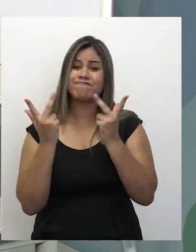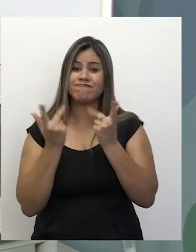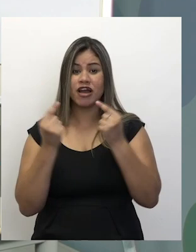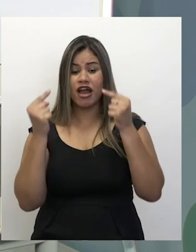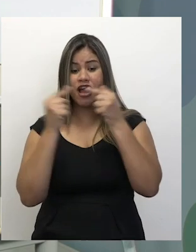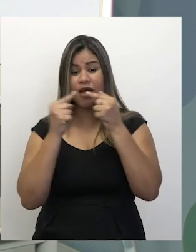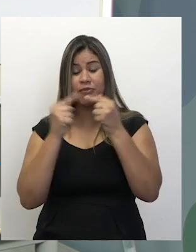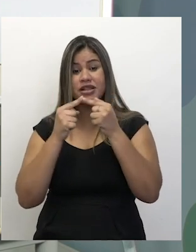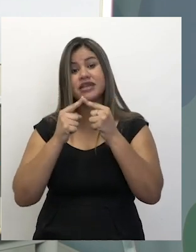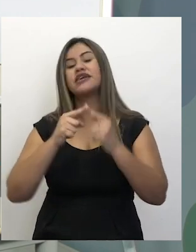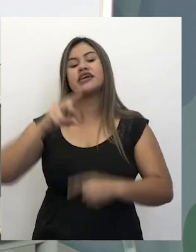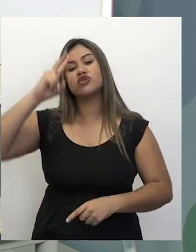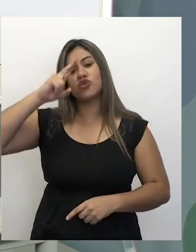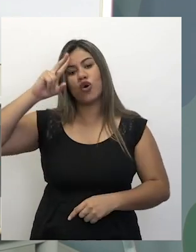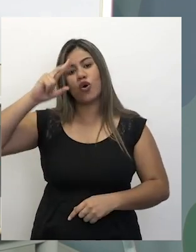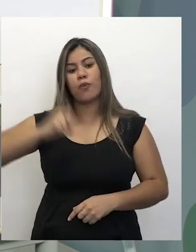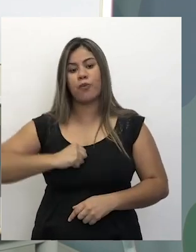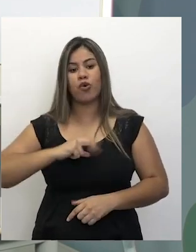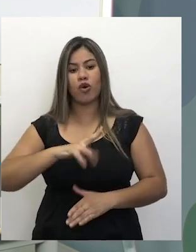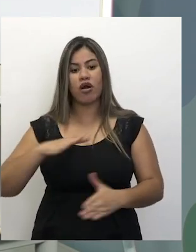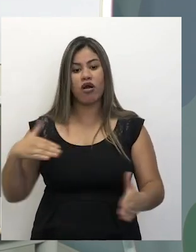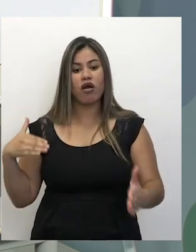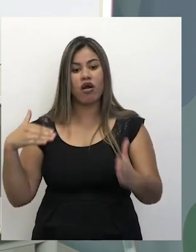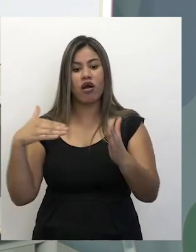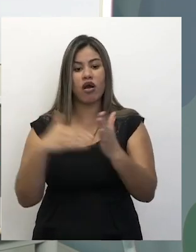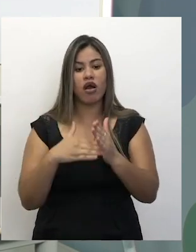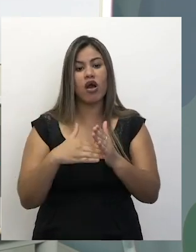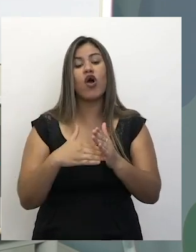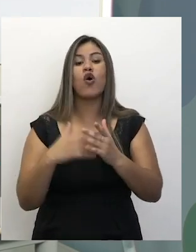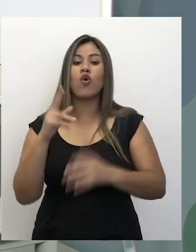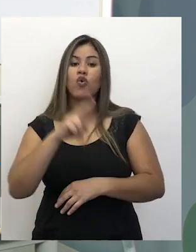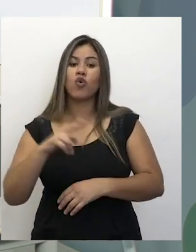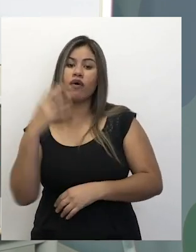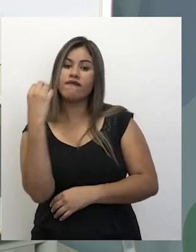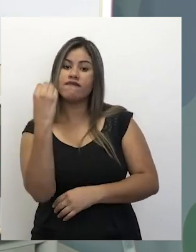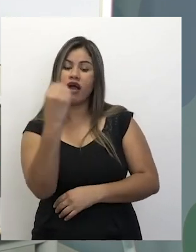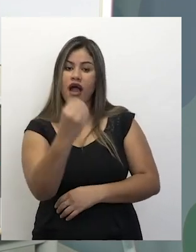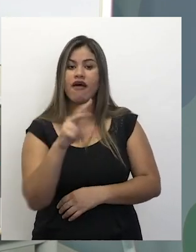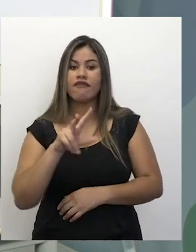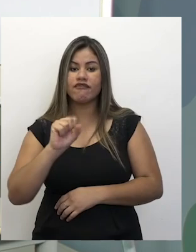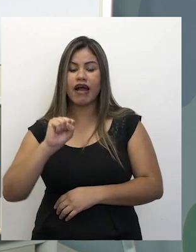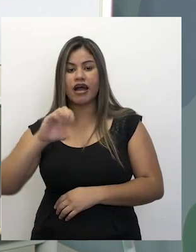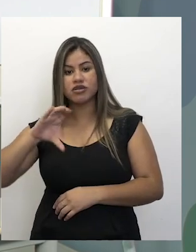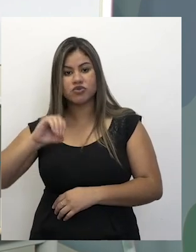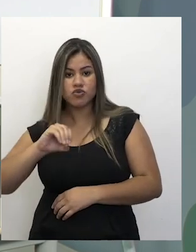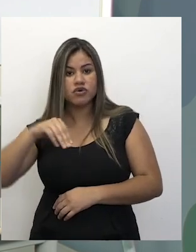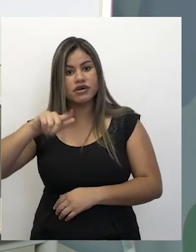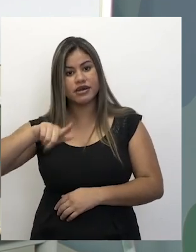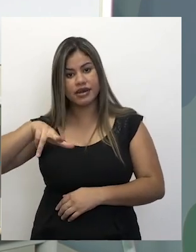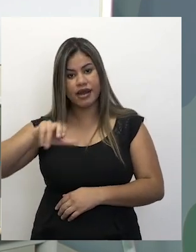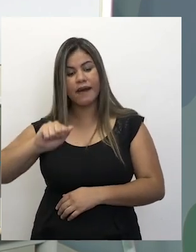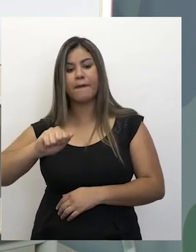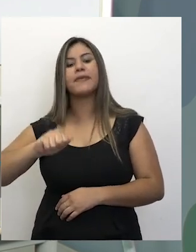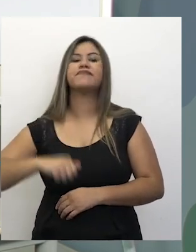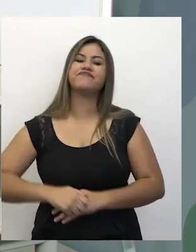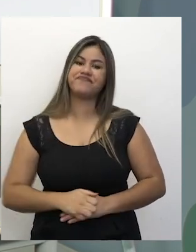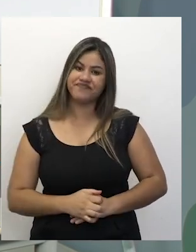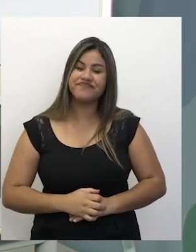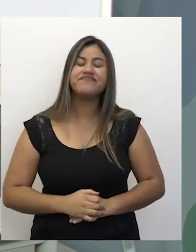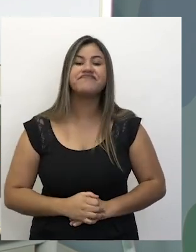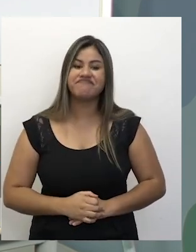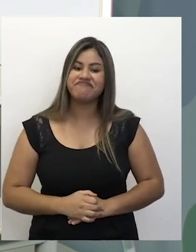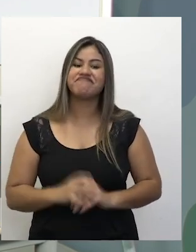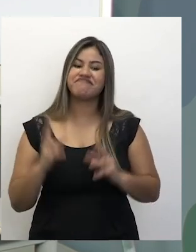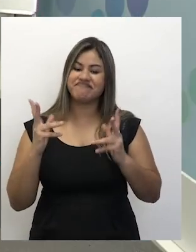que na história de Portugal até aquele momento das grandes descobertas usando a viagem de Vasco da Gama como o fundo né maravilhoso